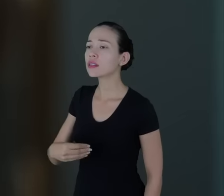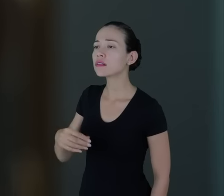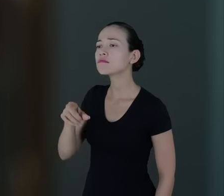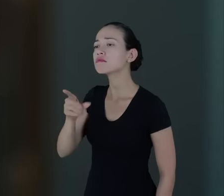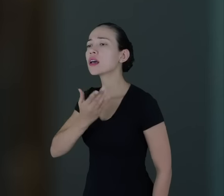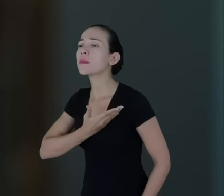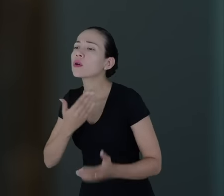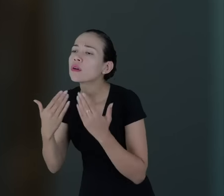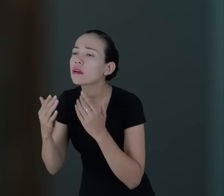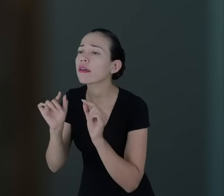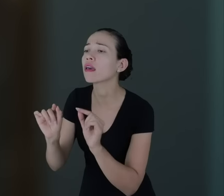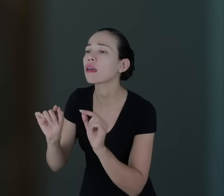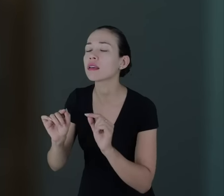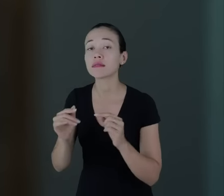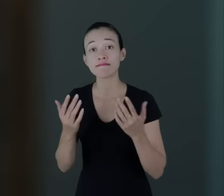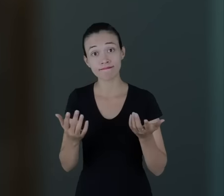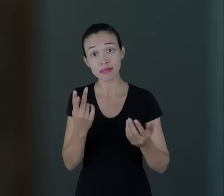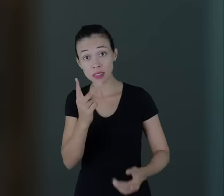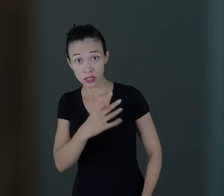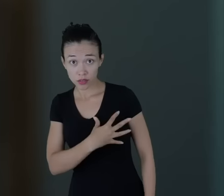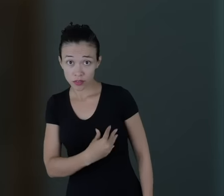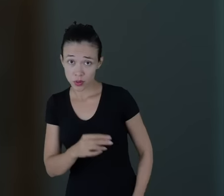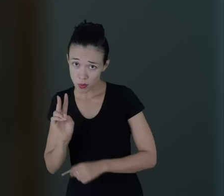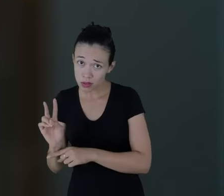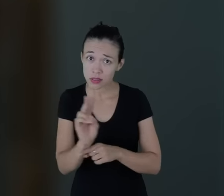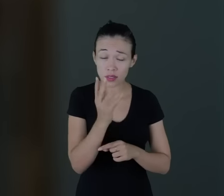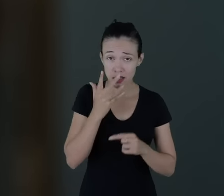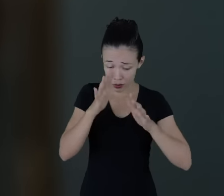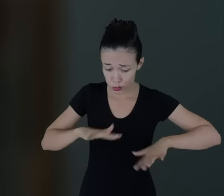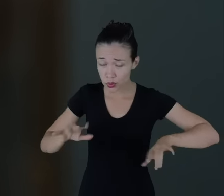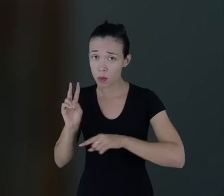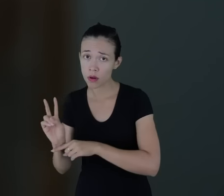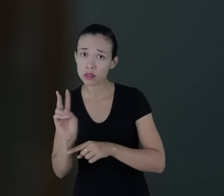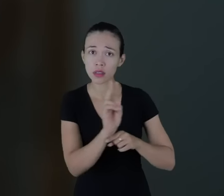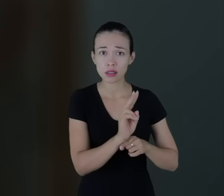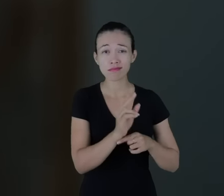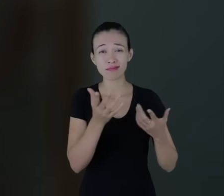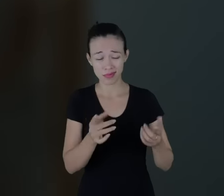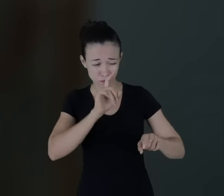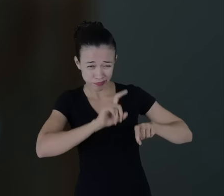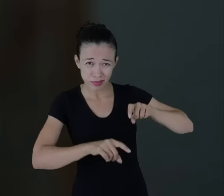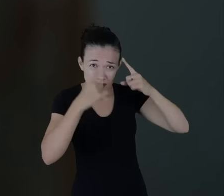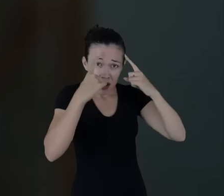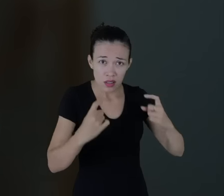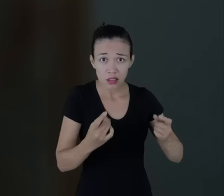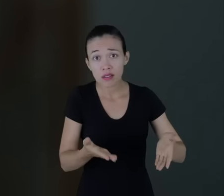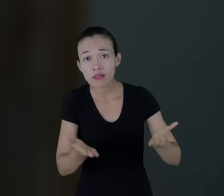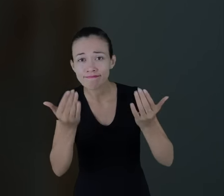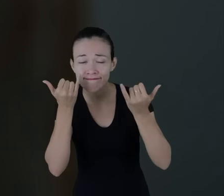Filho, que amigo é esse que você está falando? Proteja seus filhos, proteja todas as crianças. Informe-se sobre essa violência.